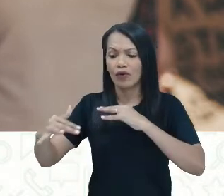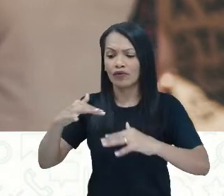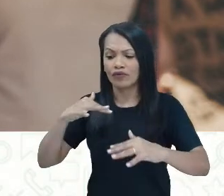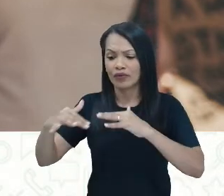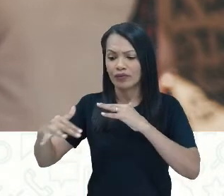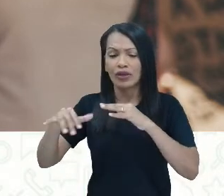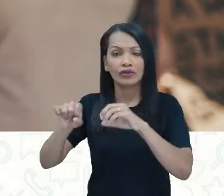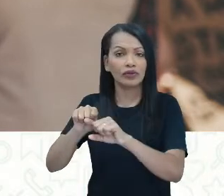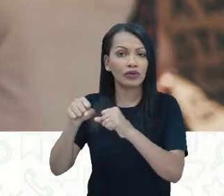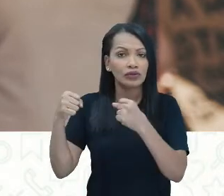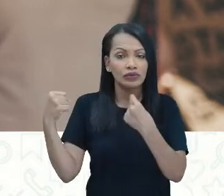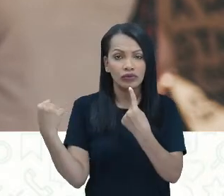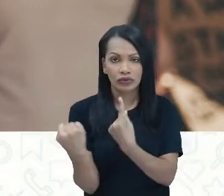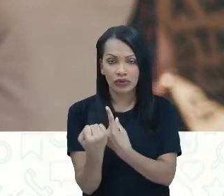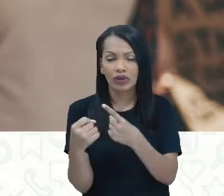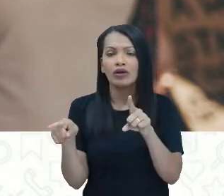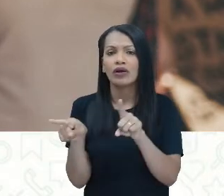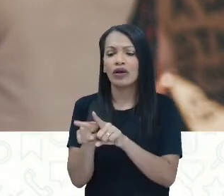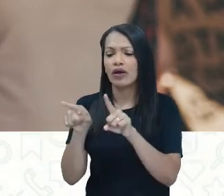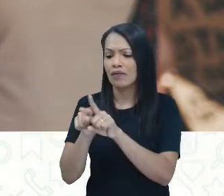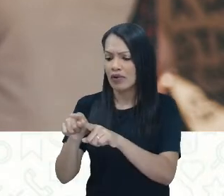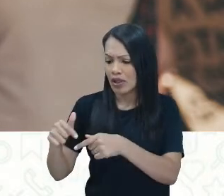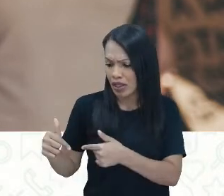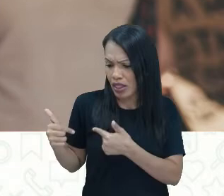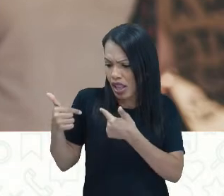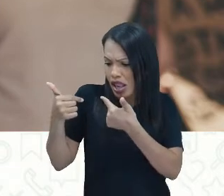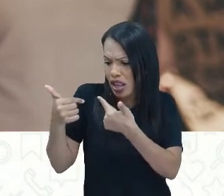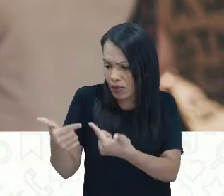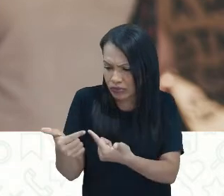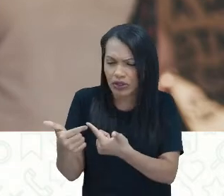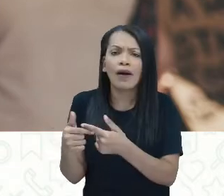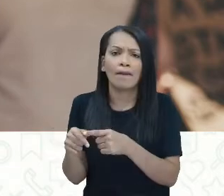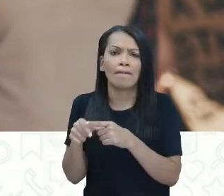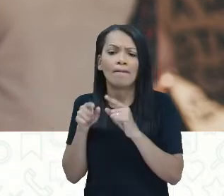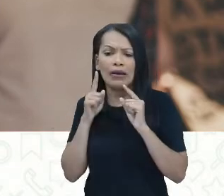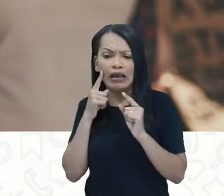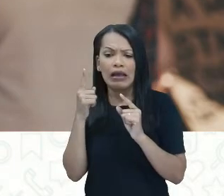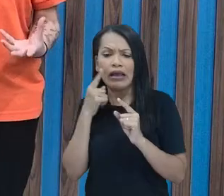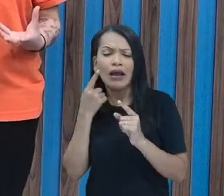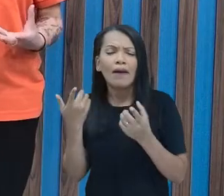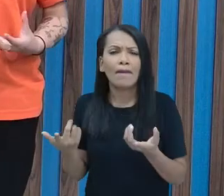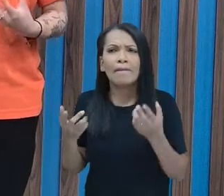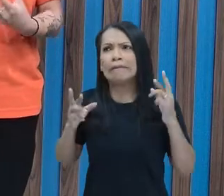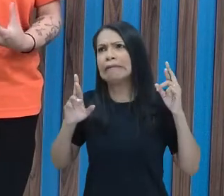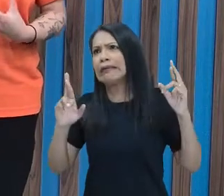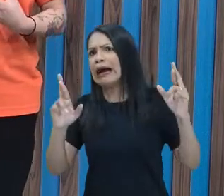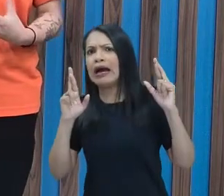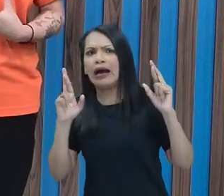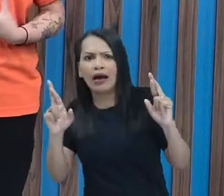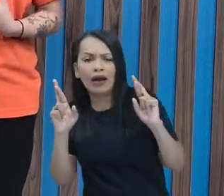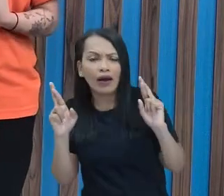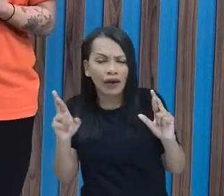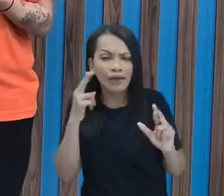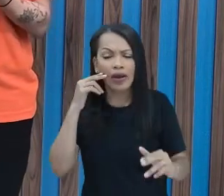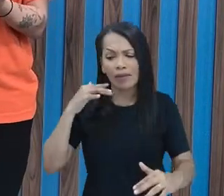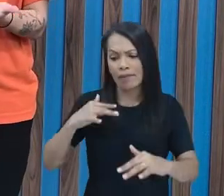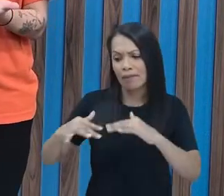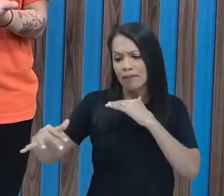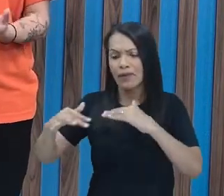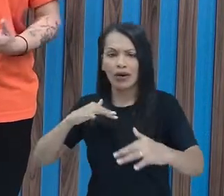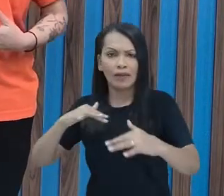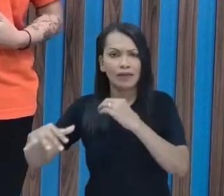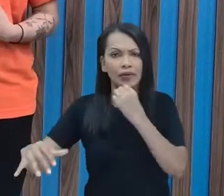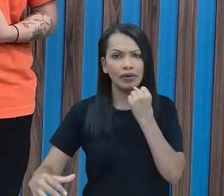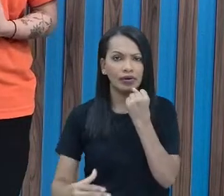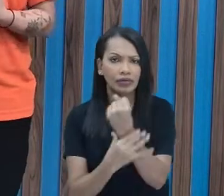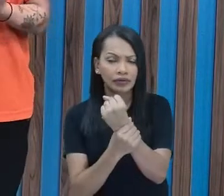sociais, através de lutas, através de protestos, de mobilizações. Então, eles são garantidos,